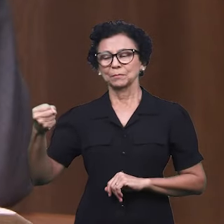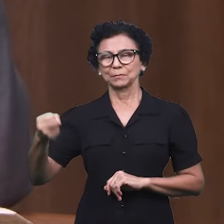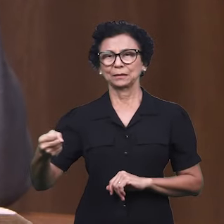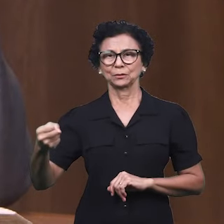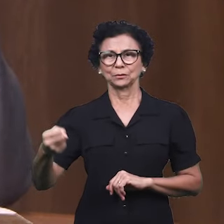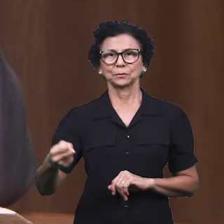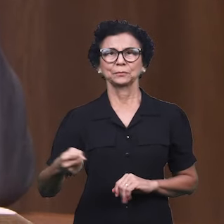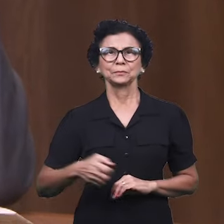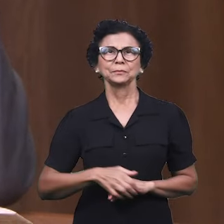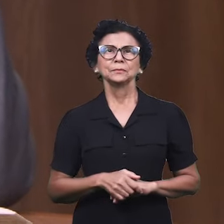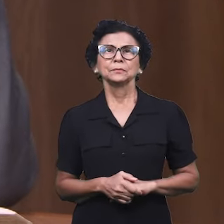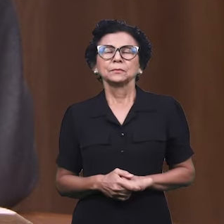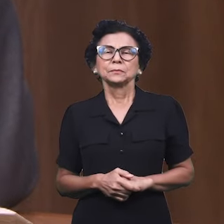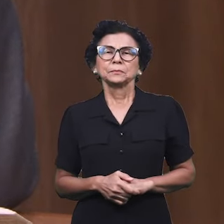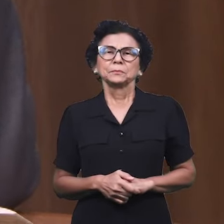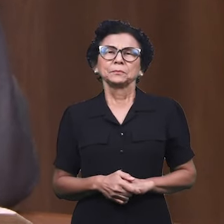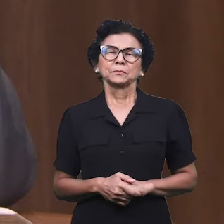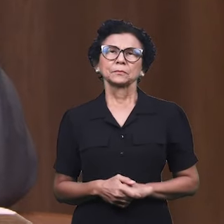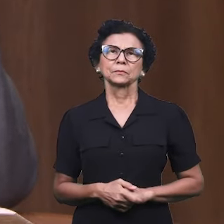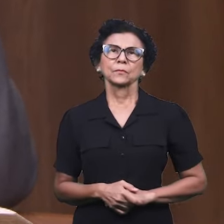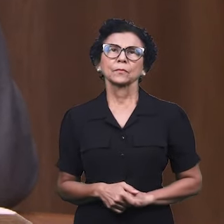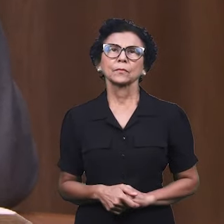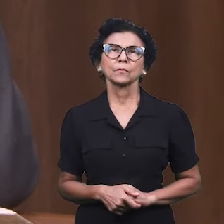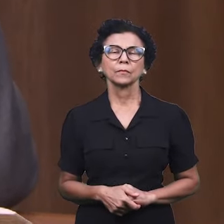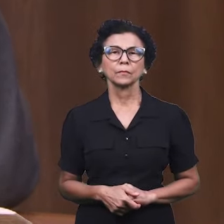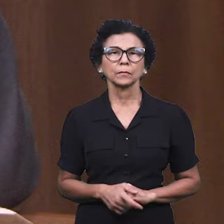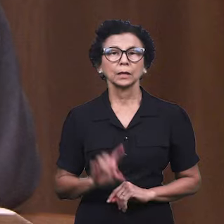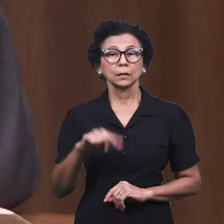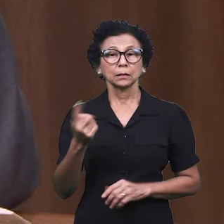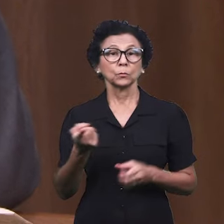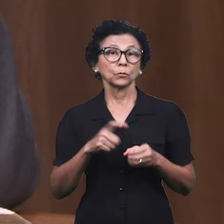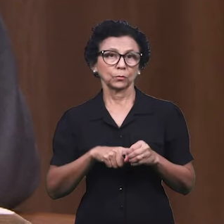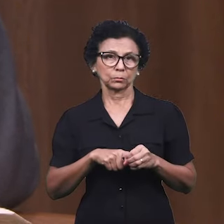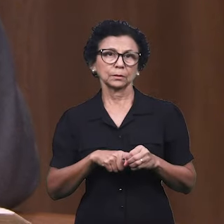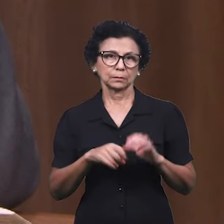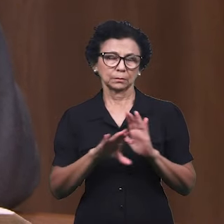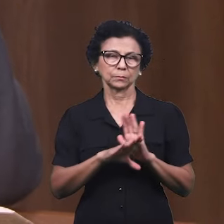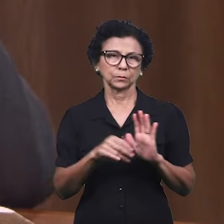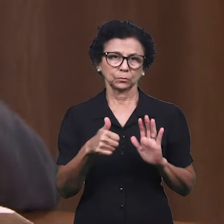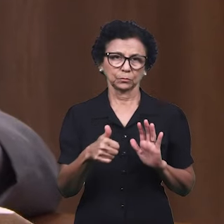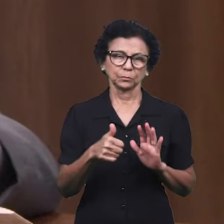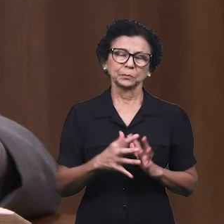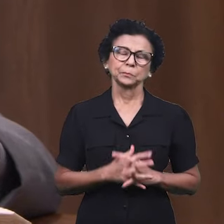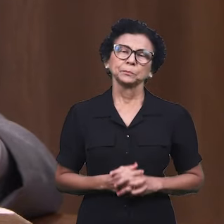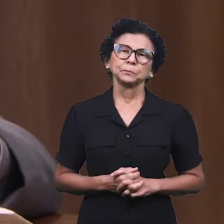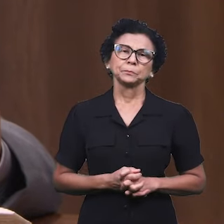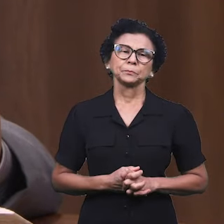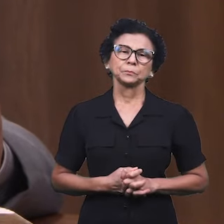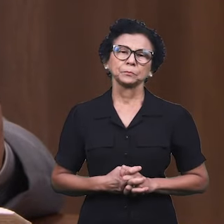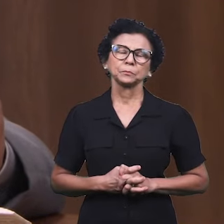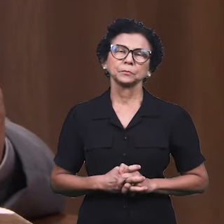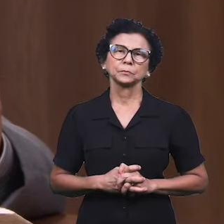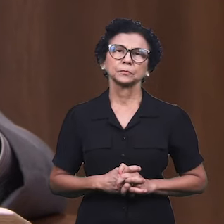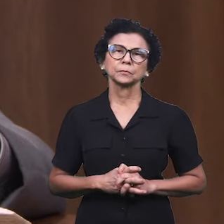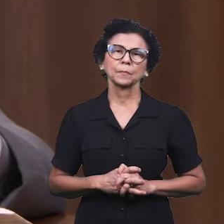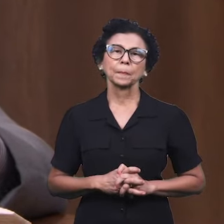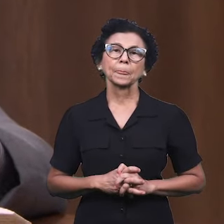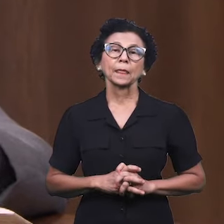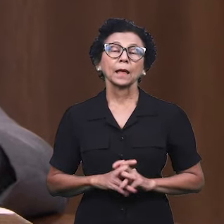E, agora, eu ainda vou precisar voltar aqui no capítulo 1, mas eu vou fazer